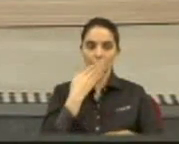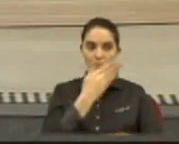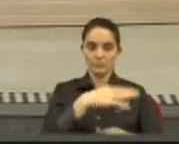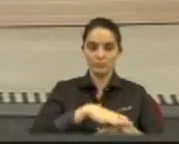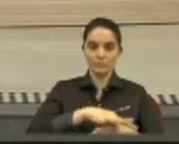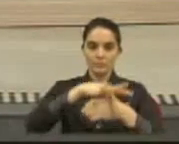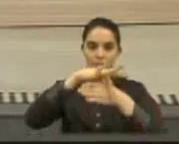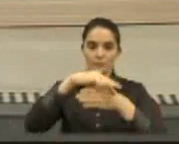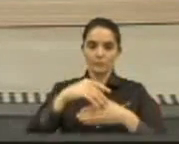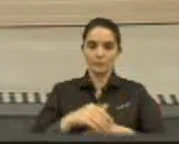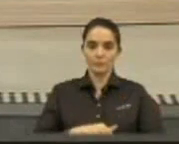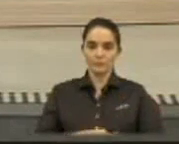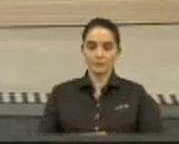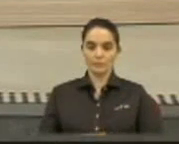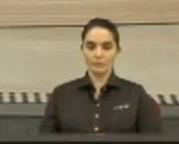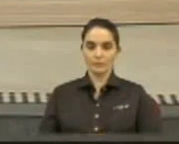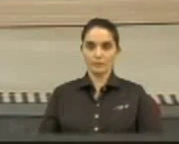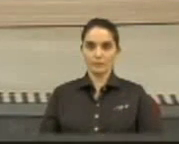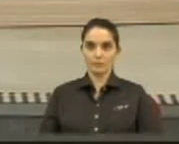lideranças. Com